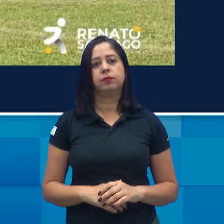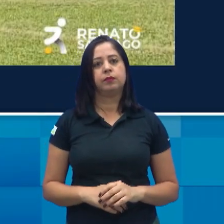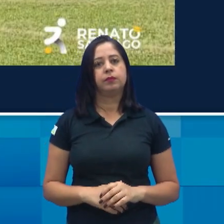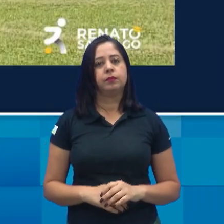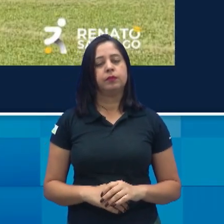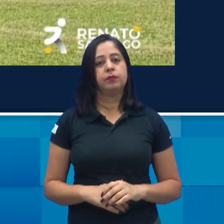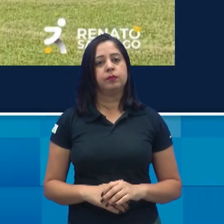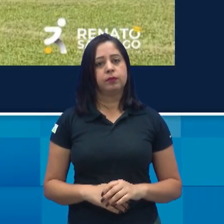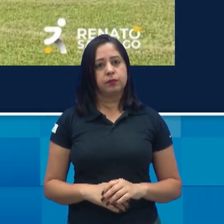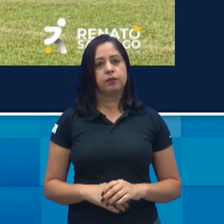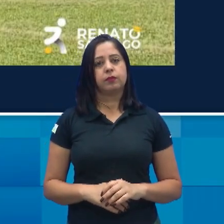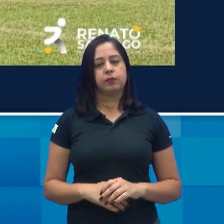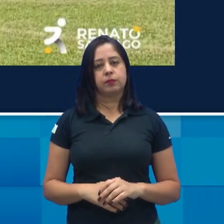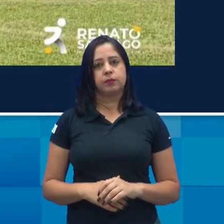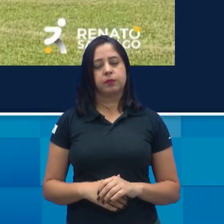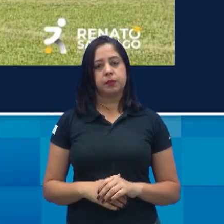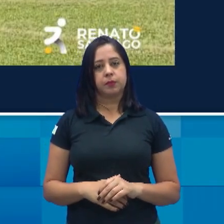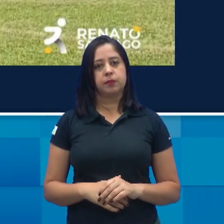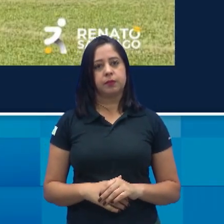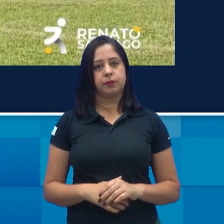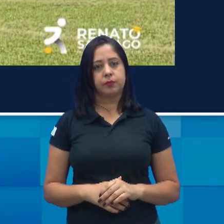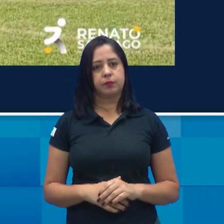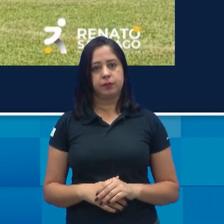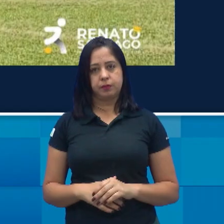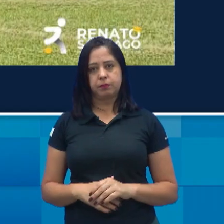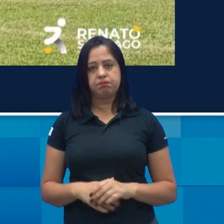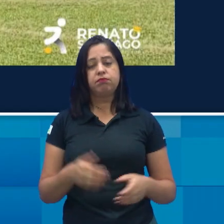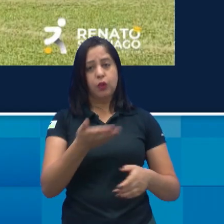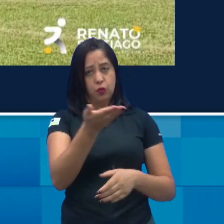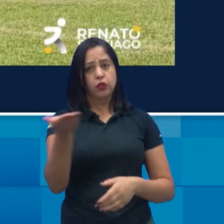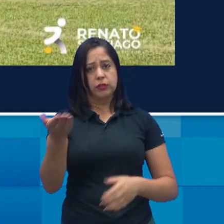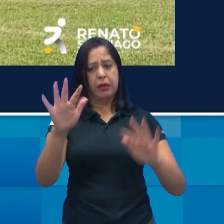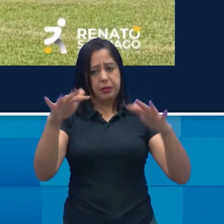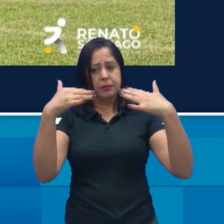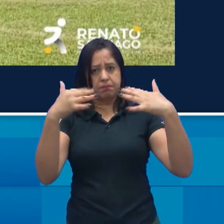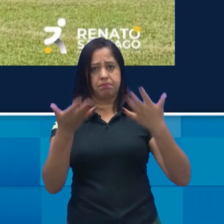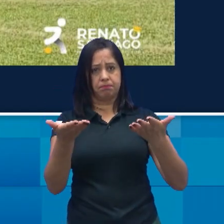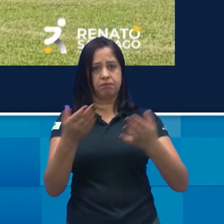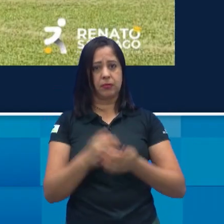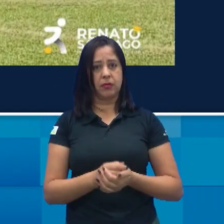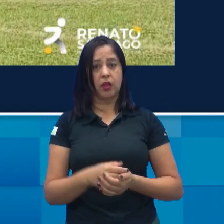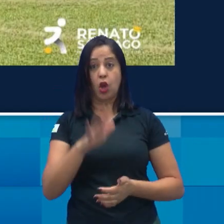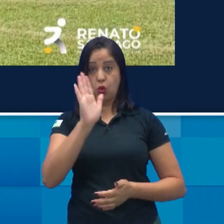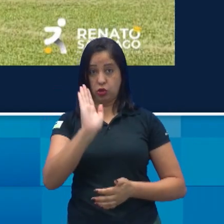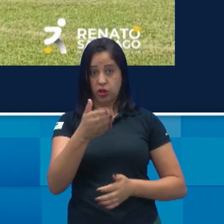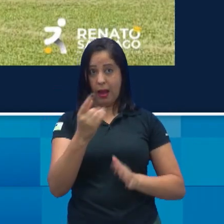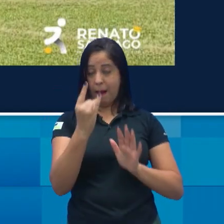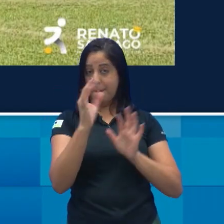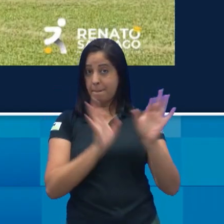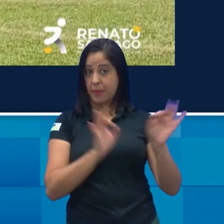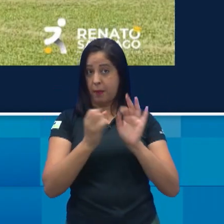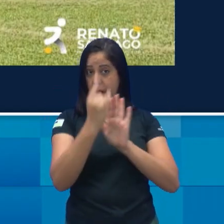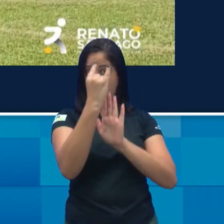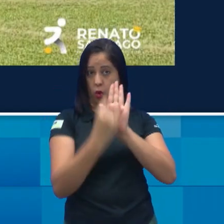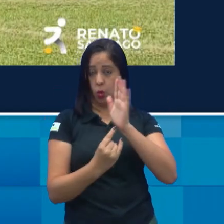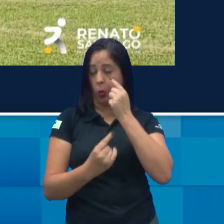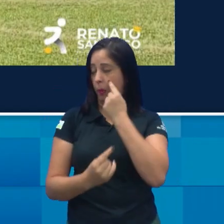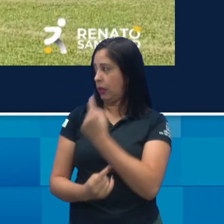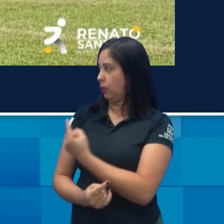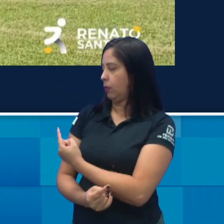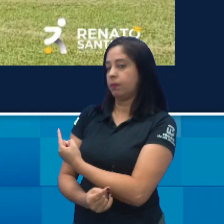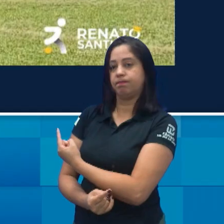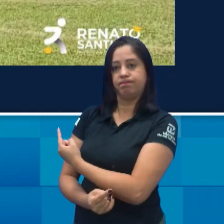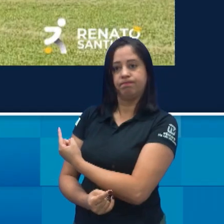E para isso, presidente, todos aqueles que nos assistem, apresentei hoje, na sessão de hoje,